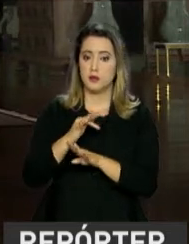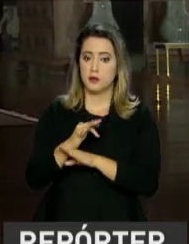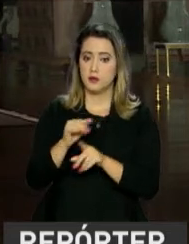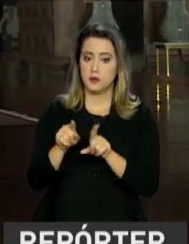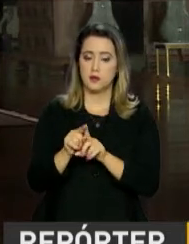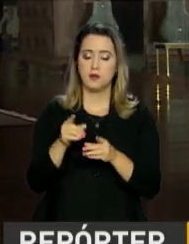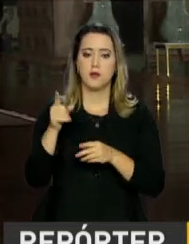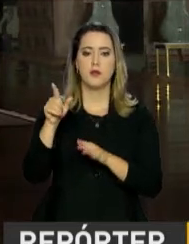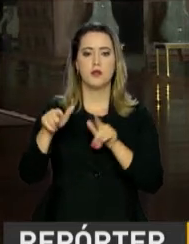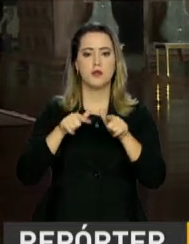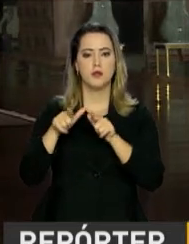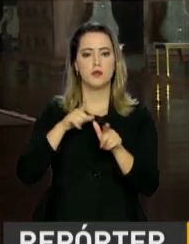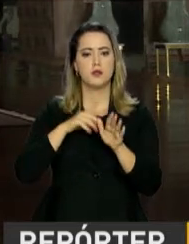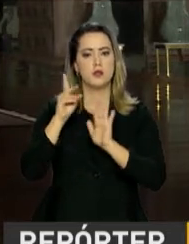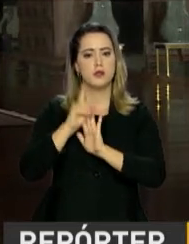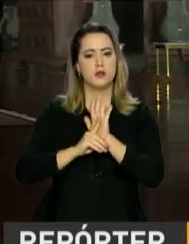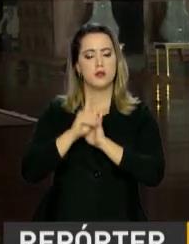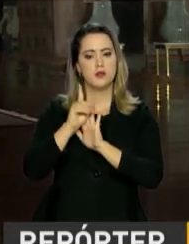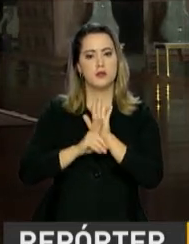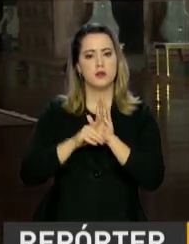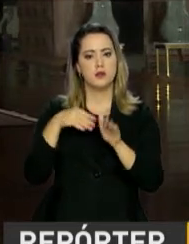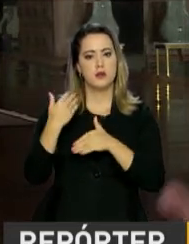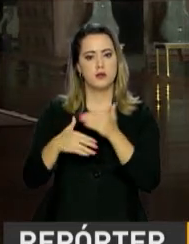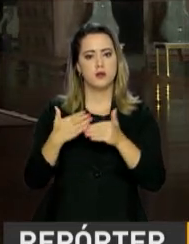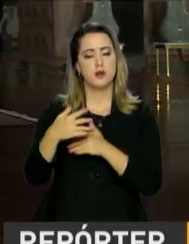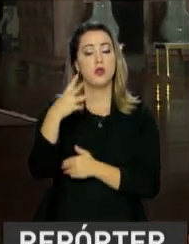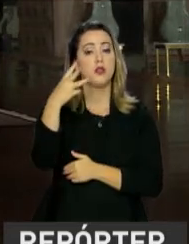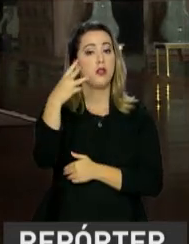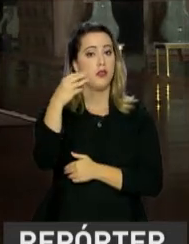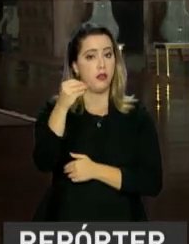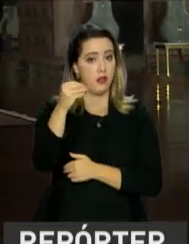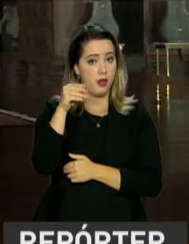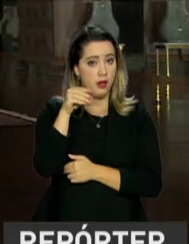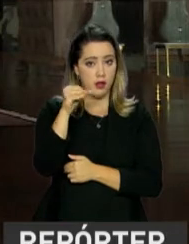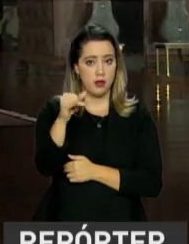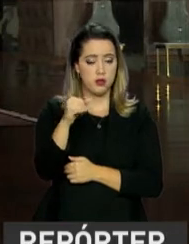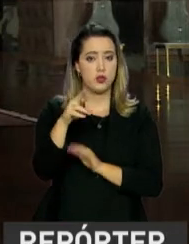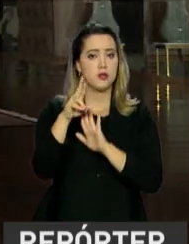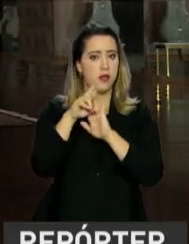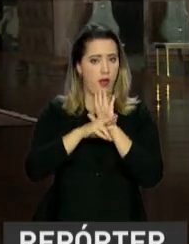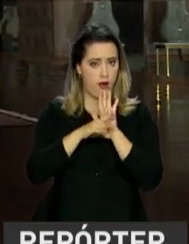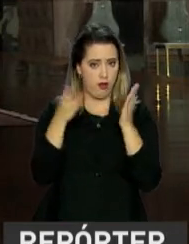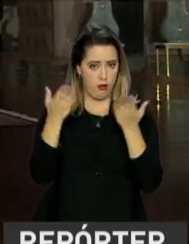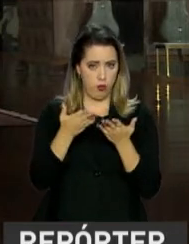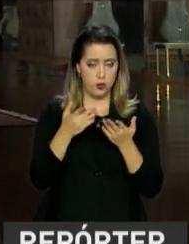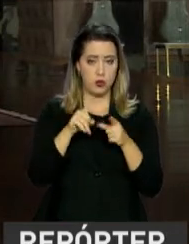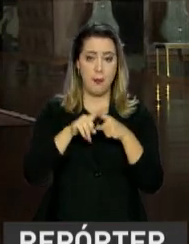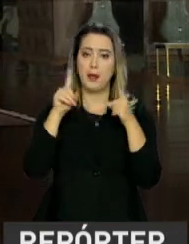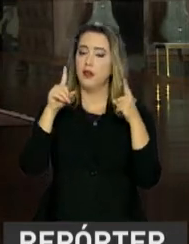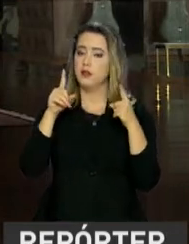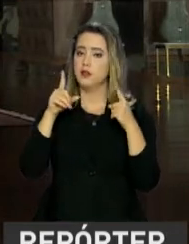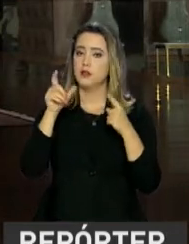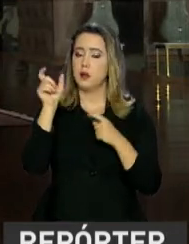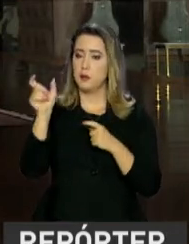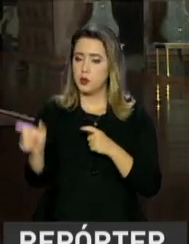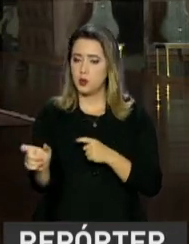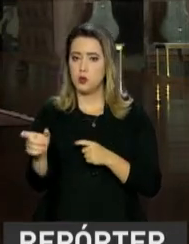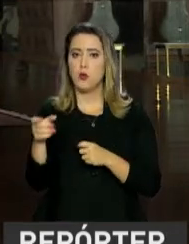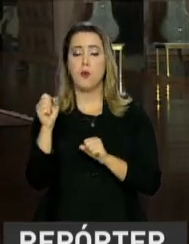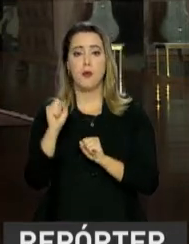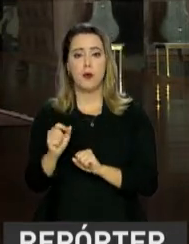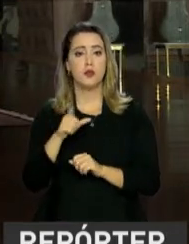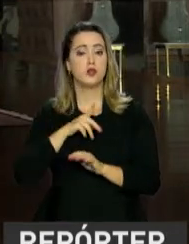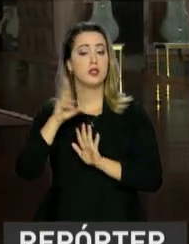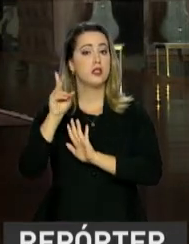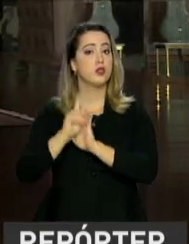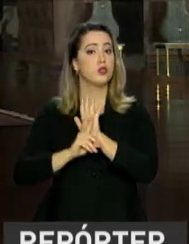continua tendo direito de gozar os 30 dias conforme a regra atual porém o trabalhador passará